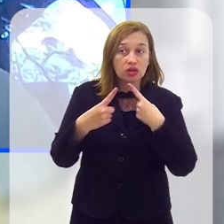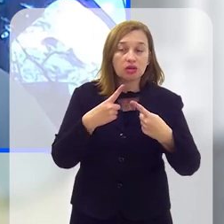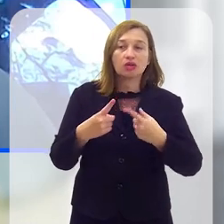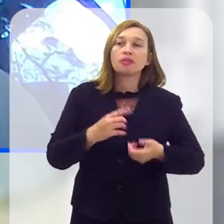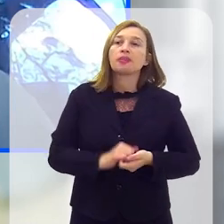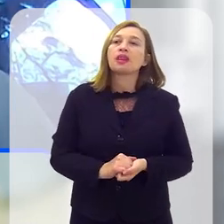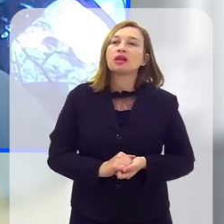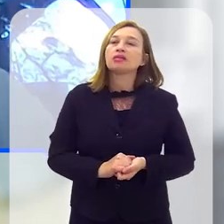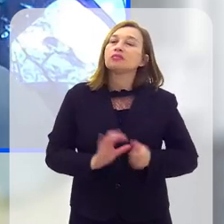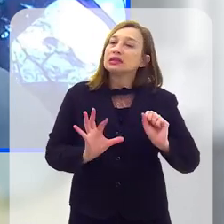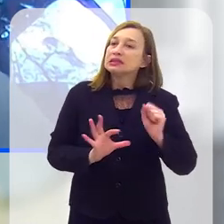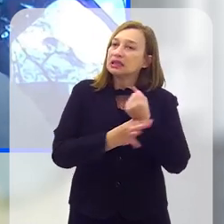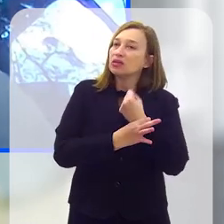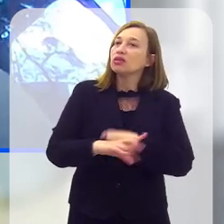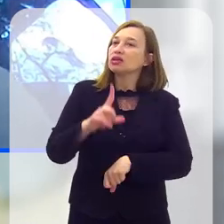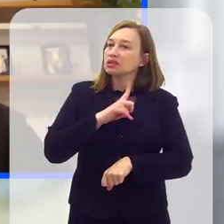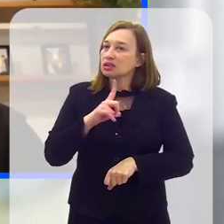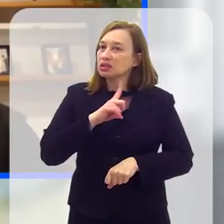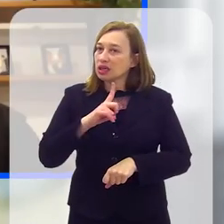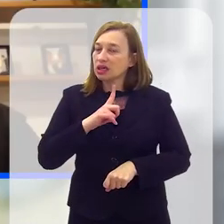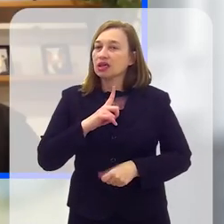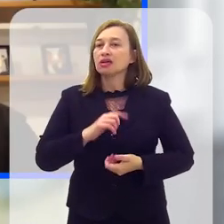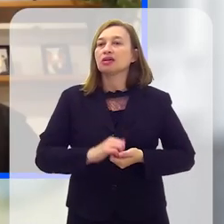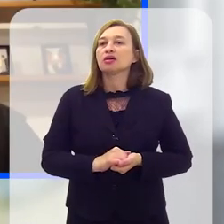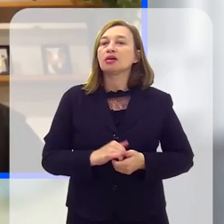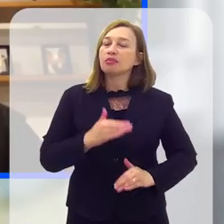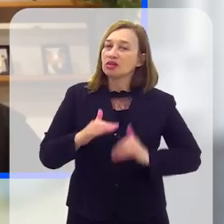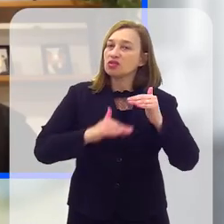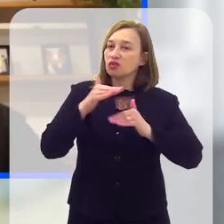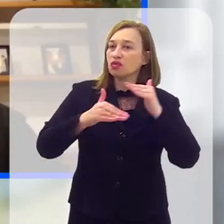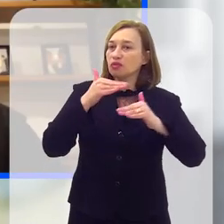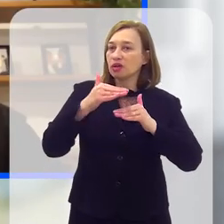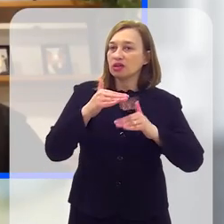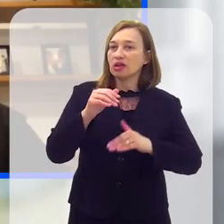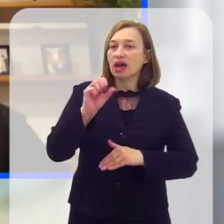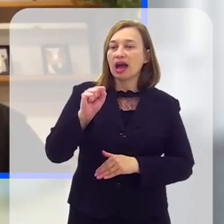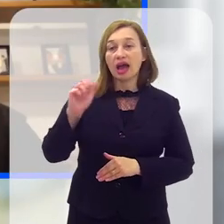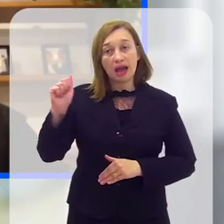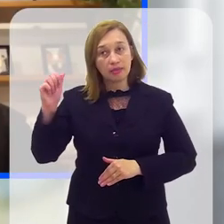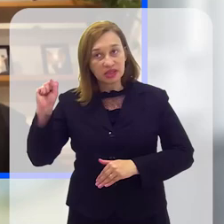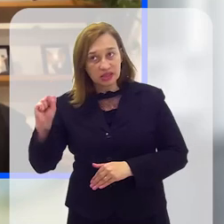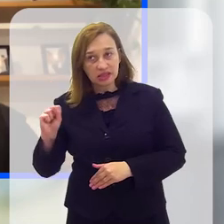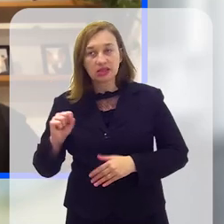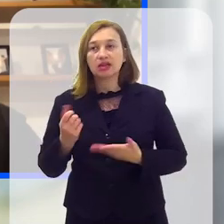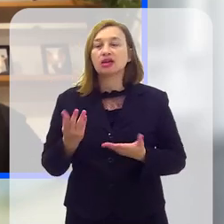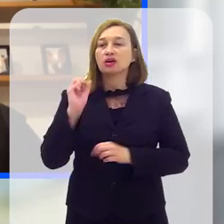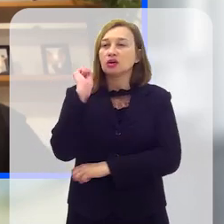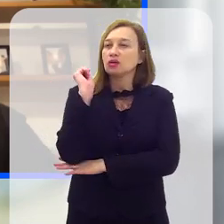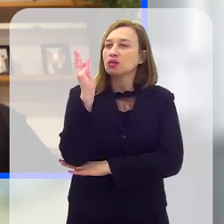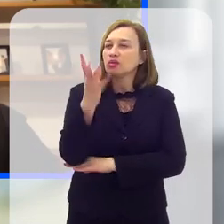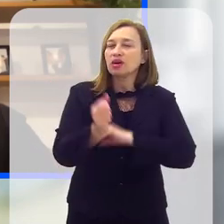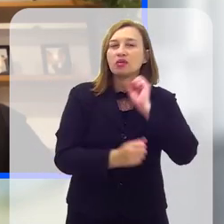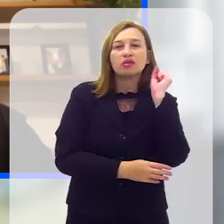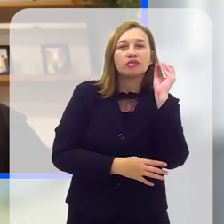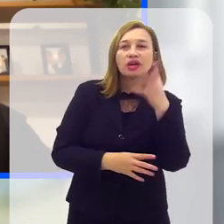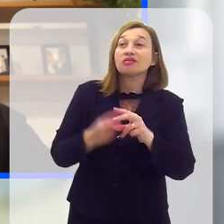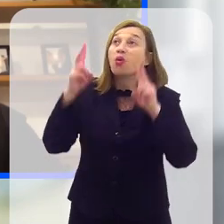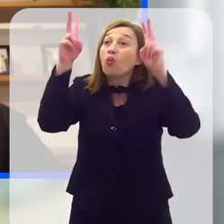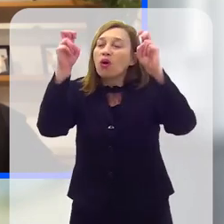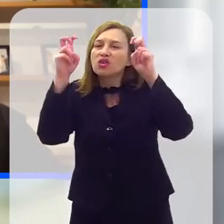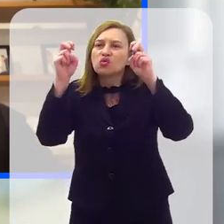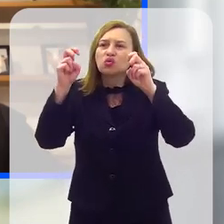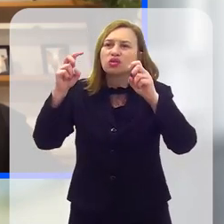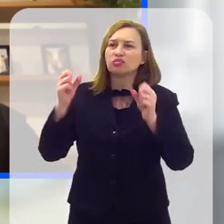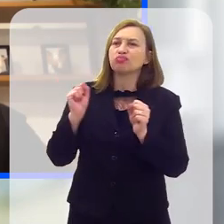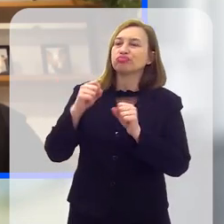debater para trazer essa segurança, essa estabilidade para o desenvolvimento da área. É, meio ambiente é um assunto que a